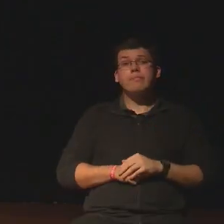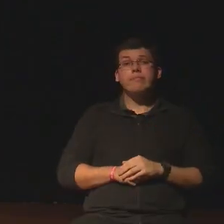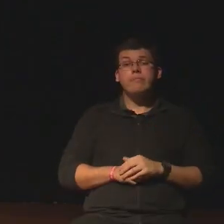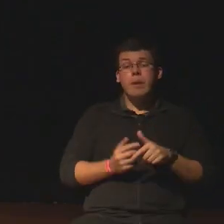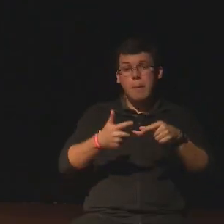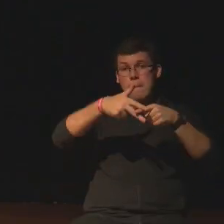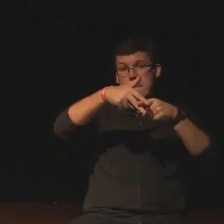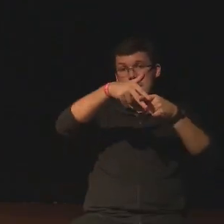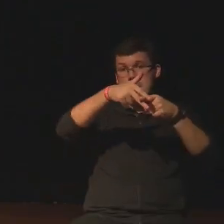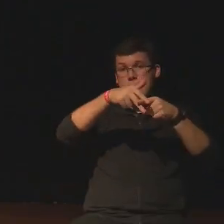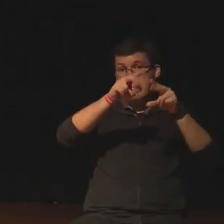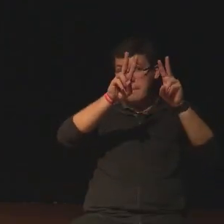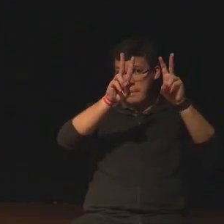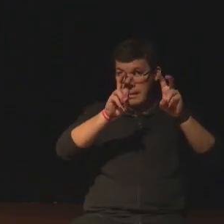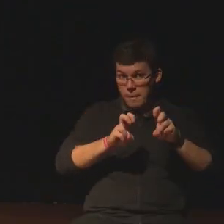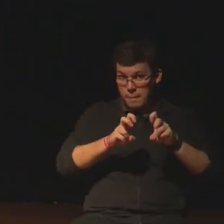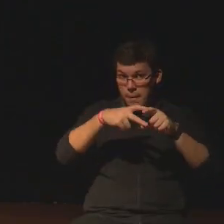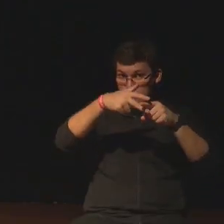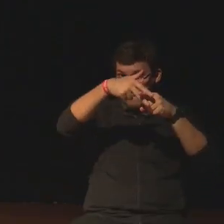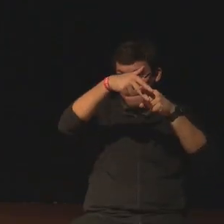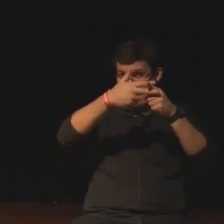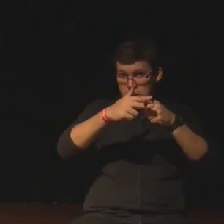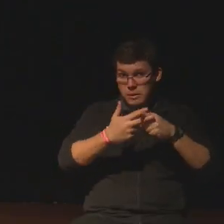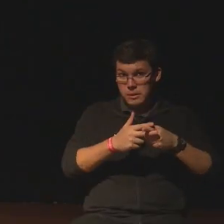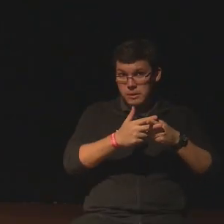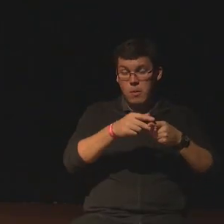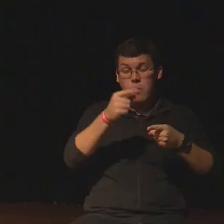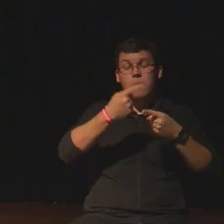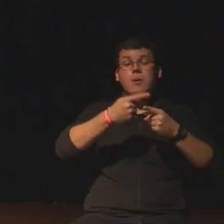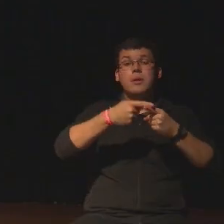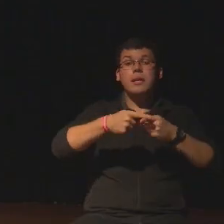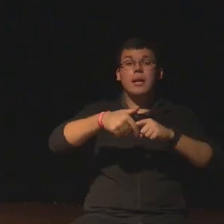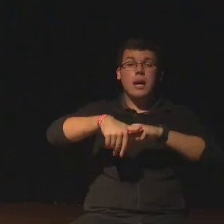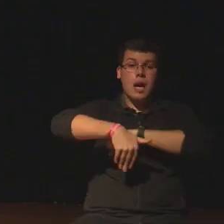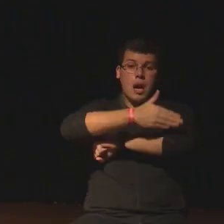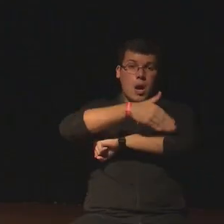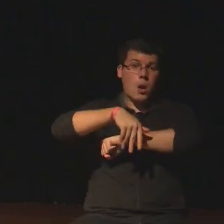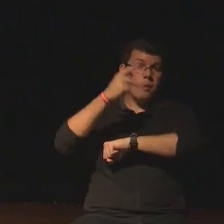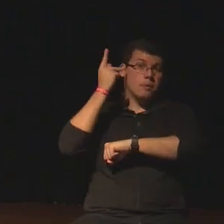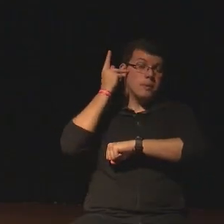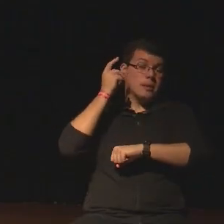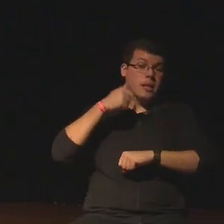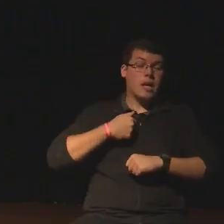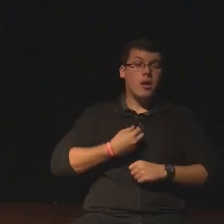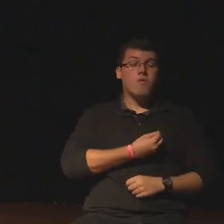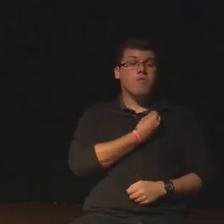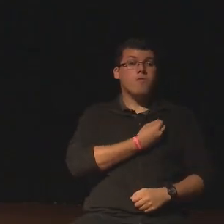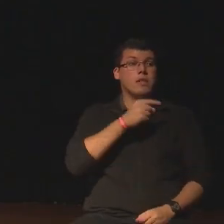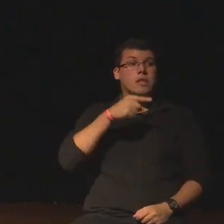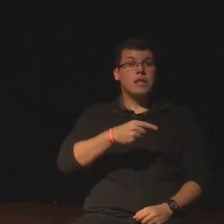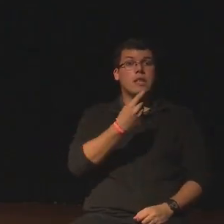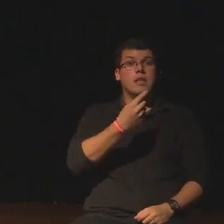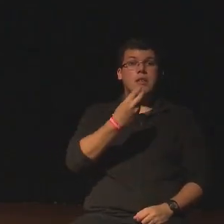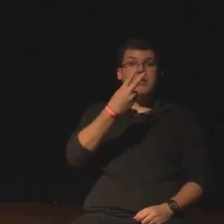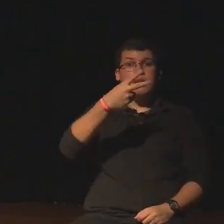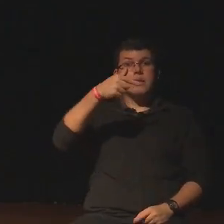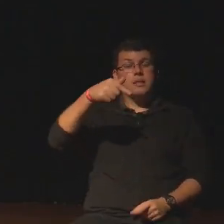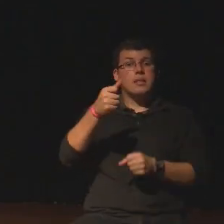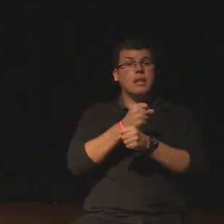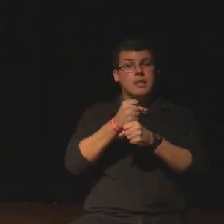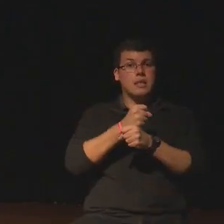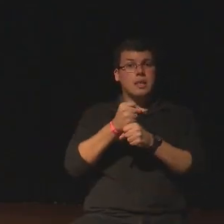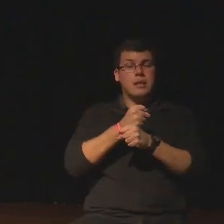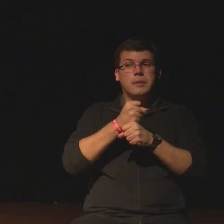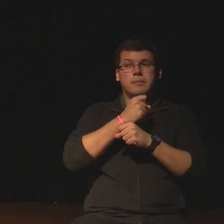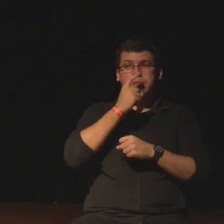manutenção. Porque, assim, a Paulista é um espaço onde eu vivo há 27 anos, não cheguei aos 45 dela, mas já são